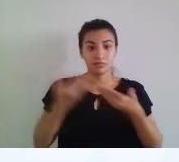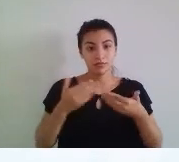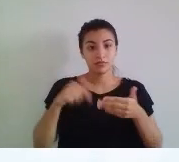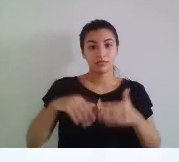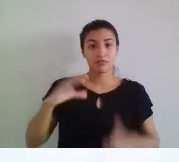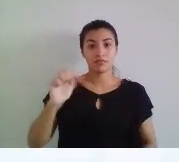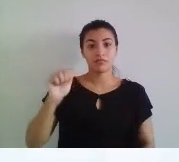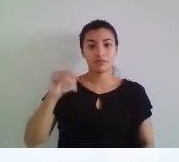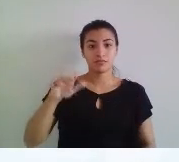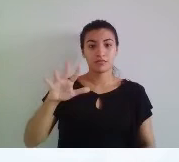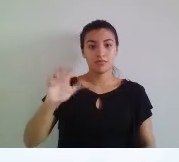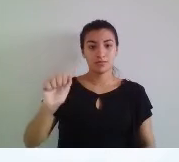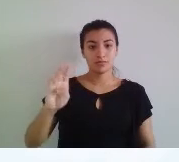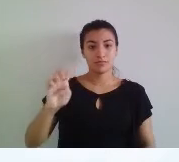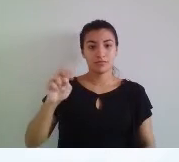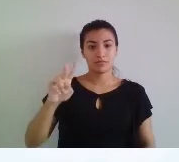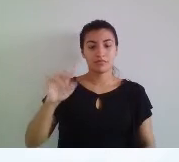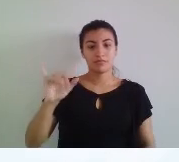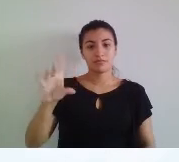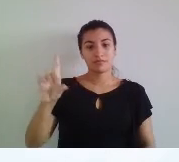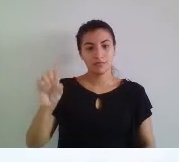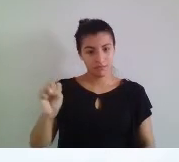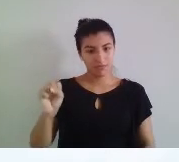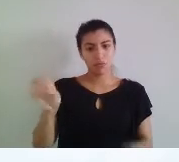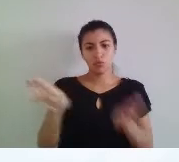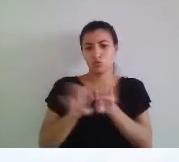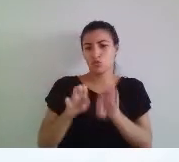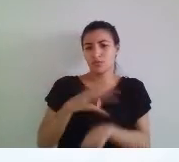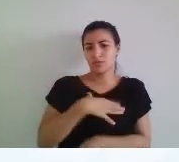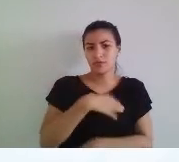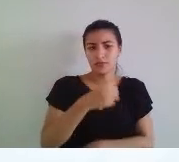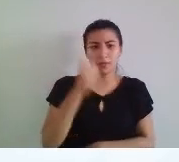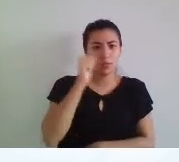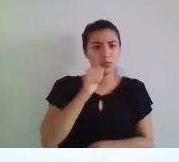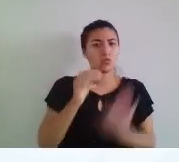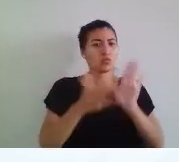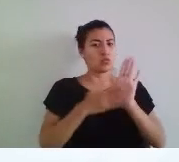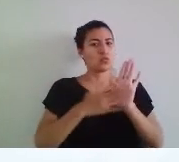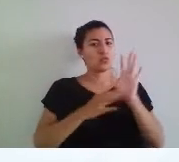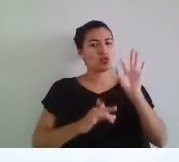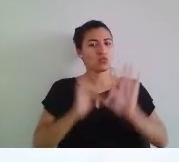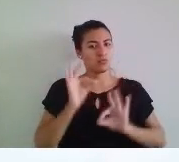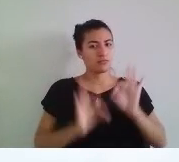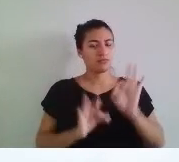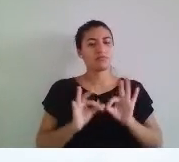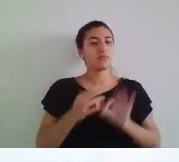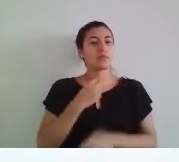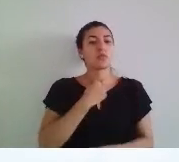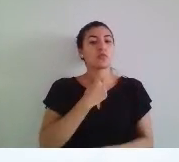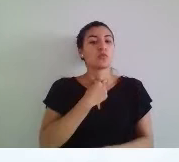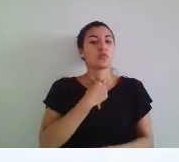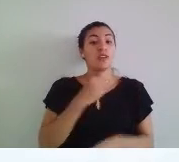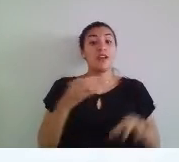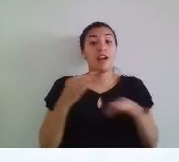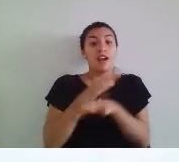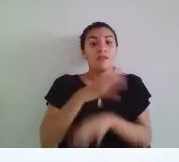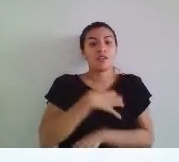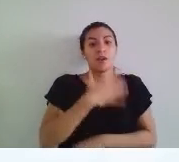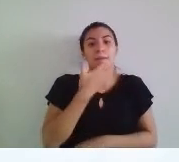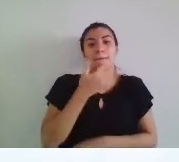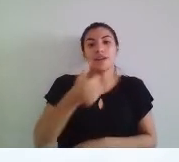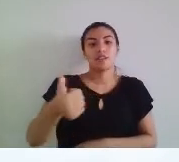Camila Benevides e a sua filha, uma grande jurista. Então, assim, eu não posso encerrar de forma